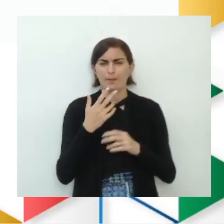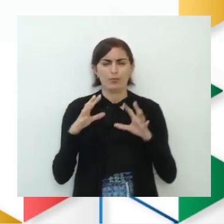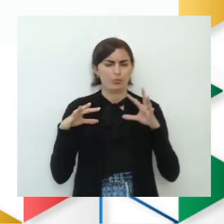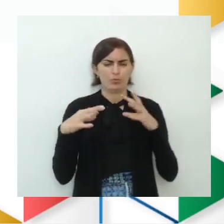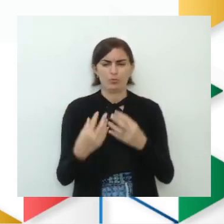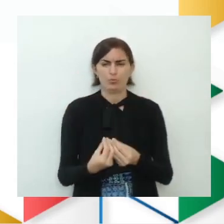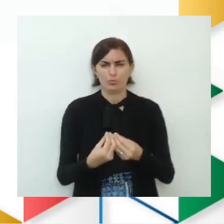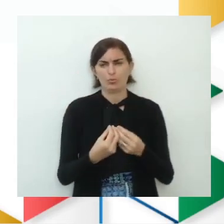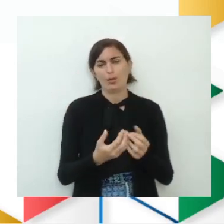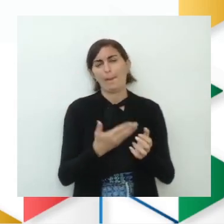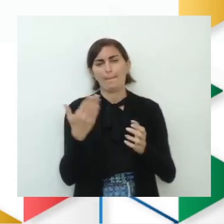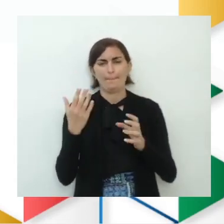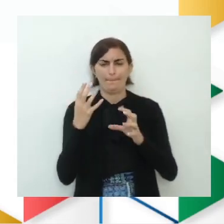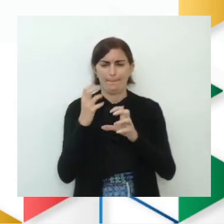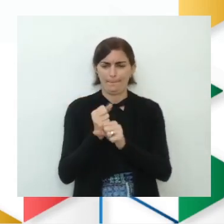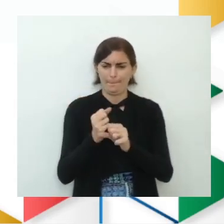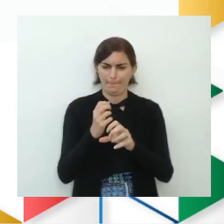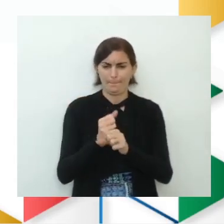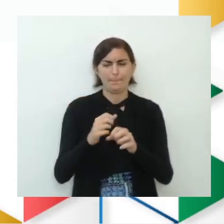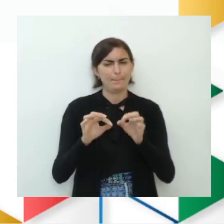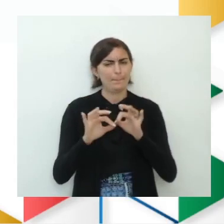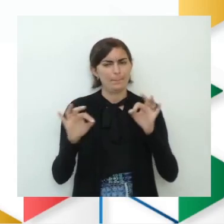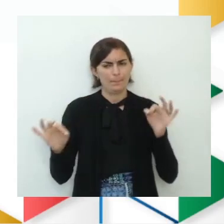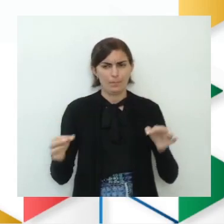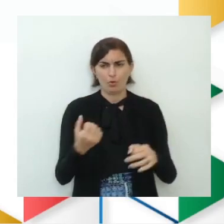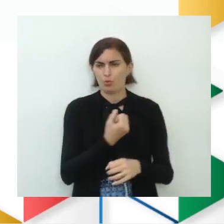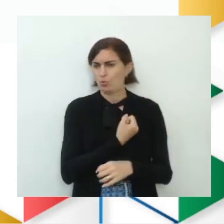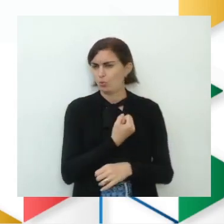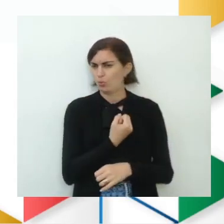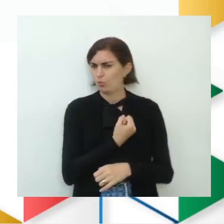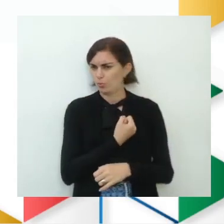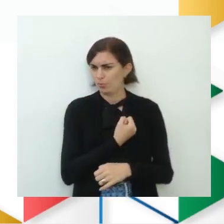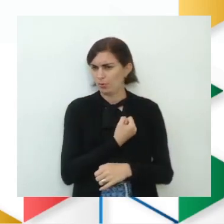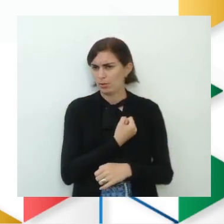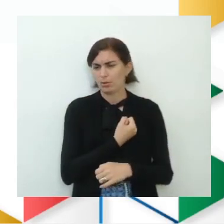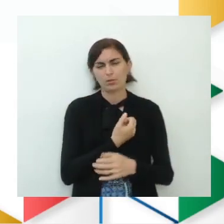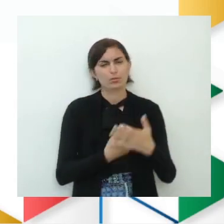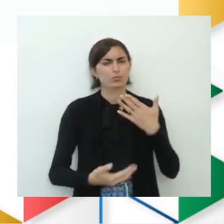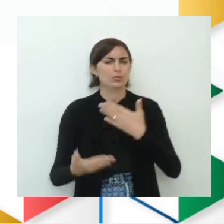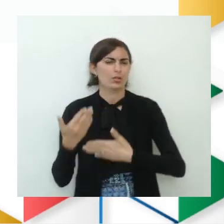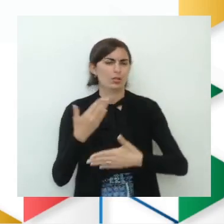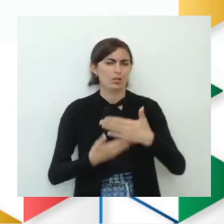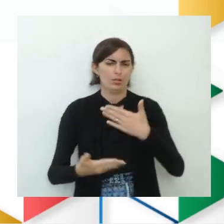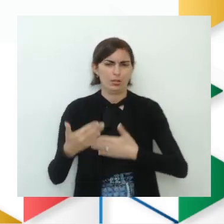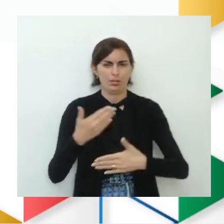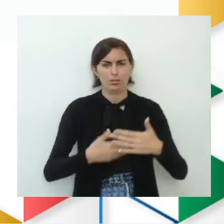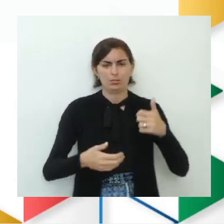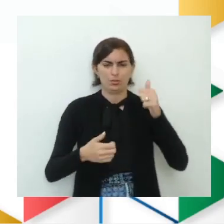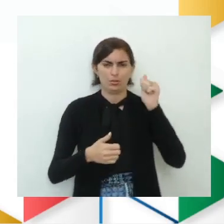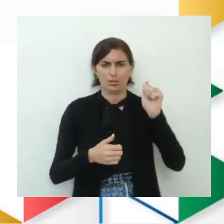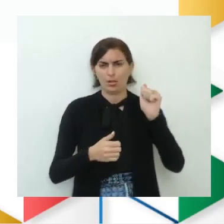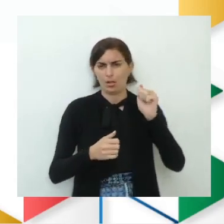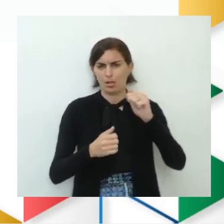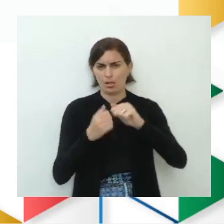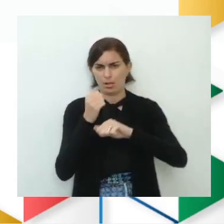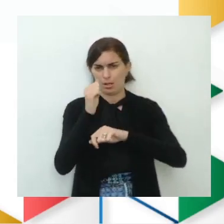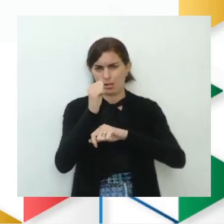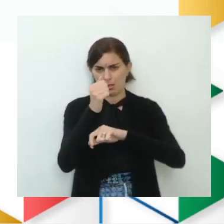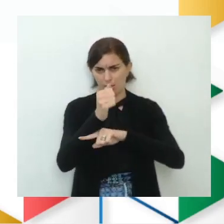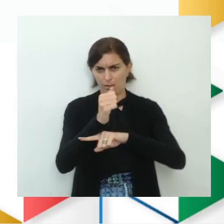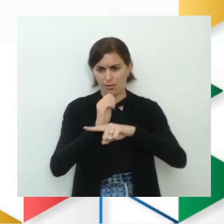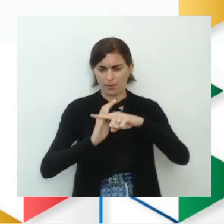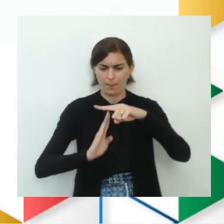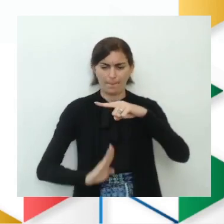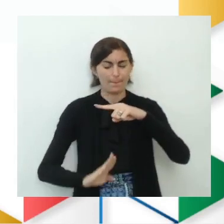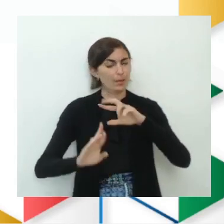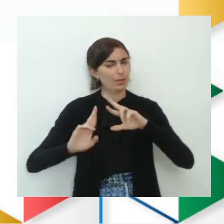toda, eu vou para a medida. Medida é número, né? A relação que eu tenho A sobre B, em que B é diferente de 0,